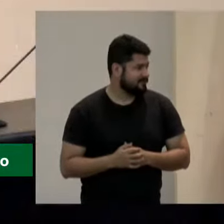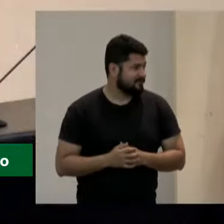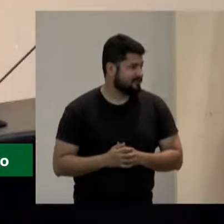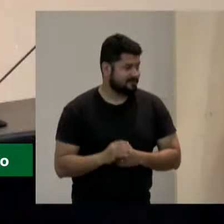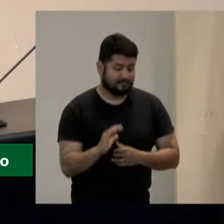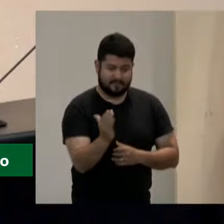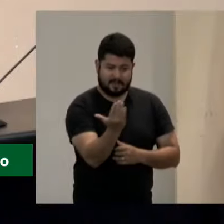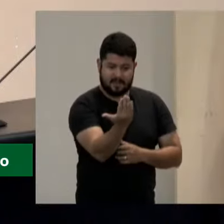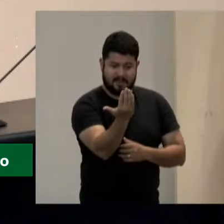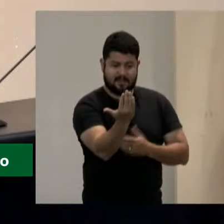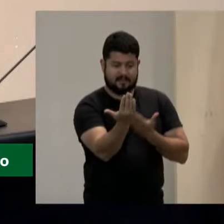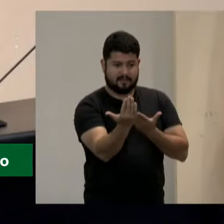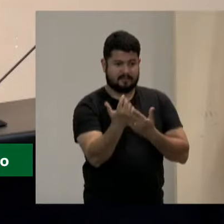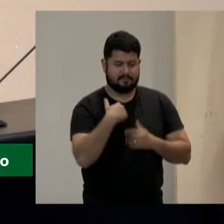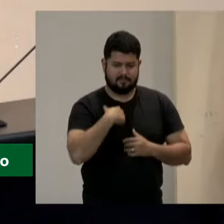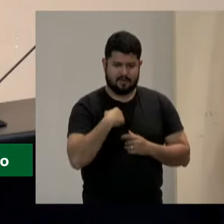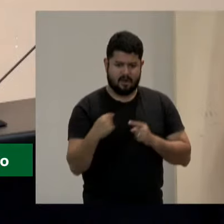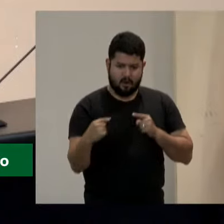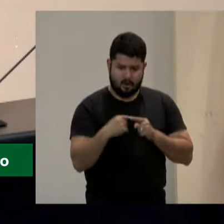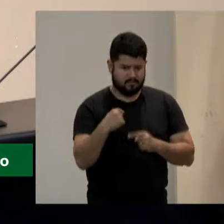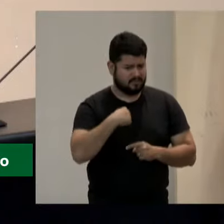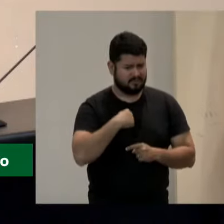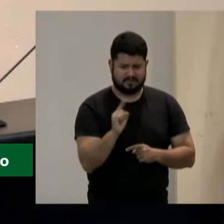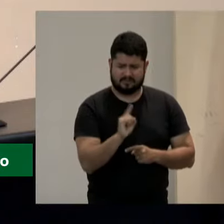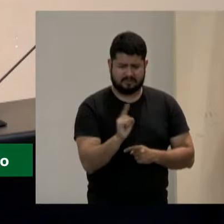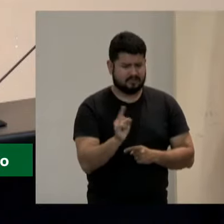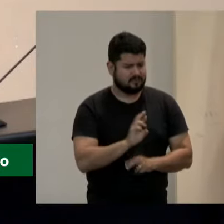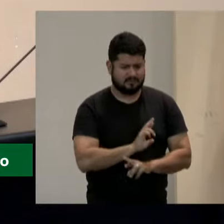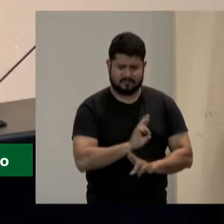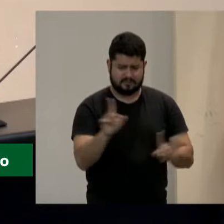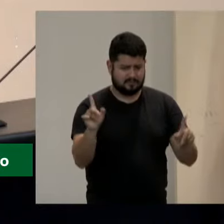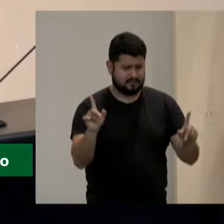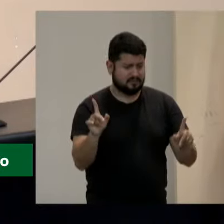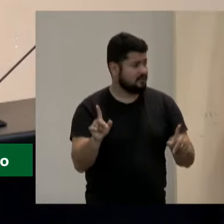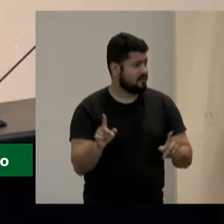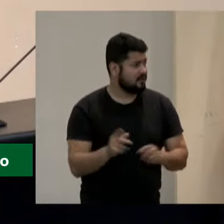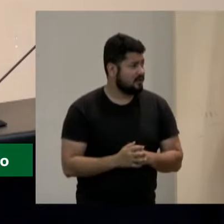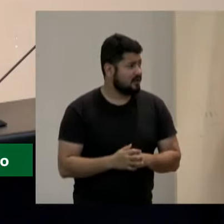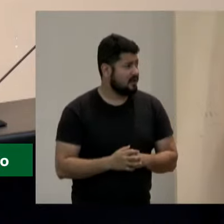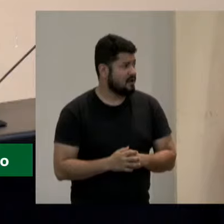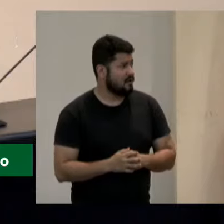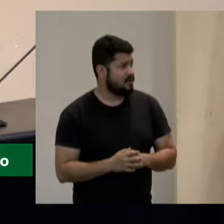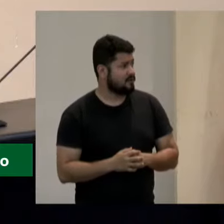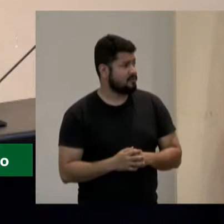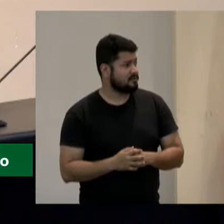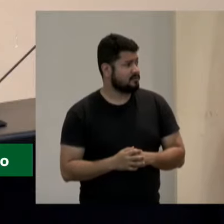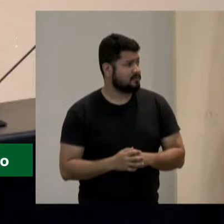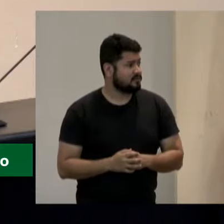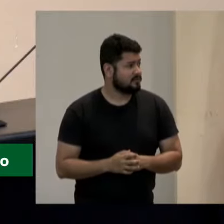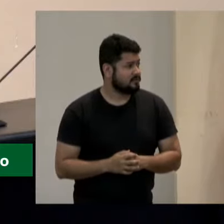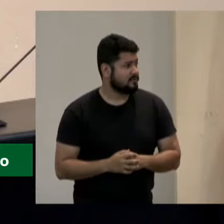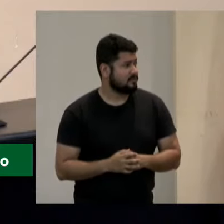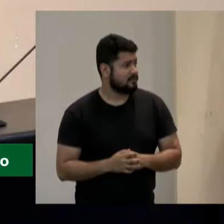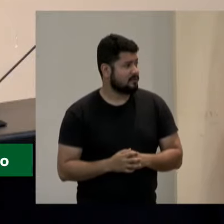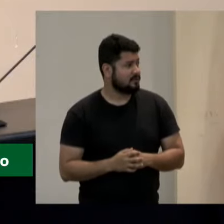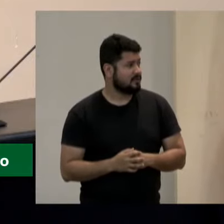com os braços, eu não sou eu. Não sou eu. Aí falou assim, ó, vai ter que abrir sua cabeça, colocar um